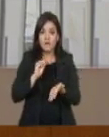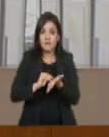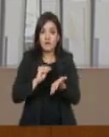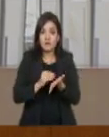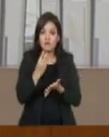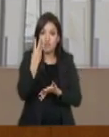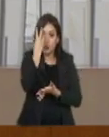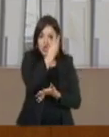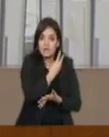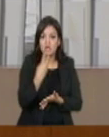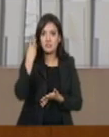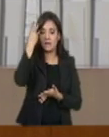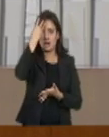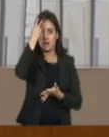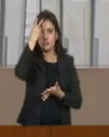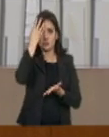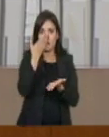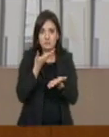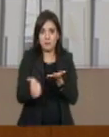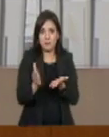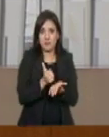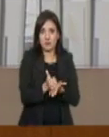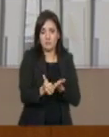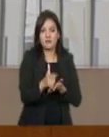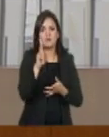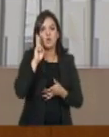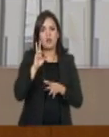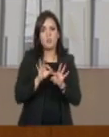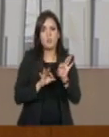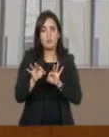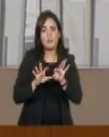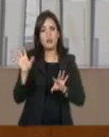me lembro que preparei a decisão